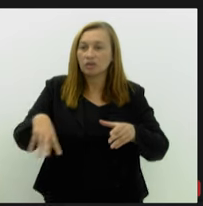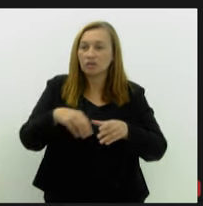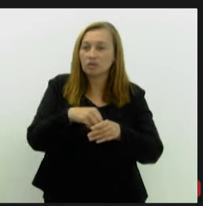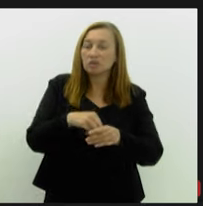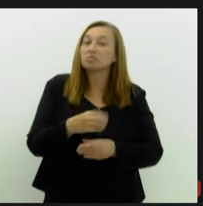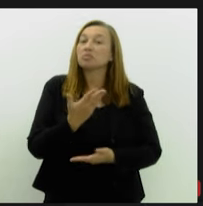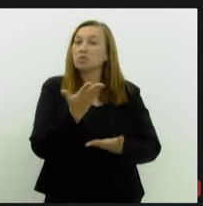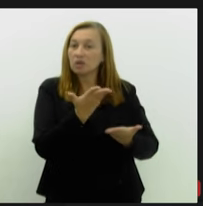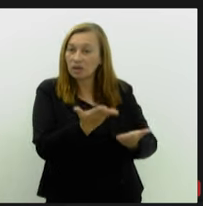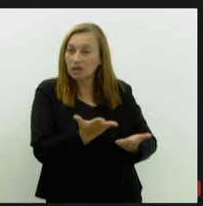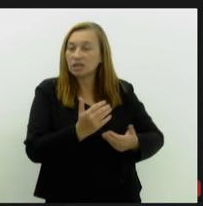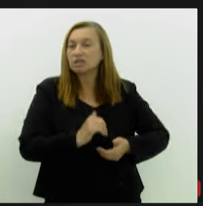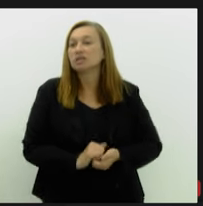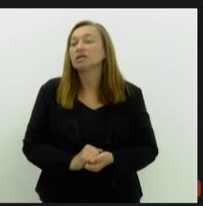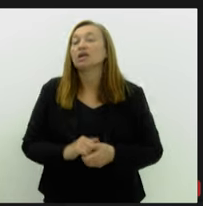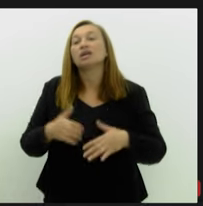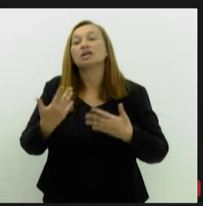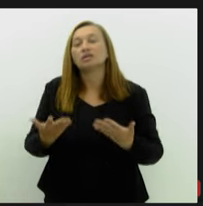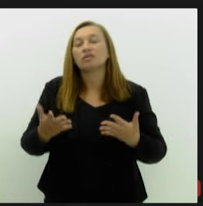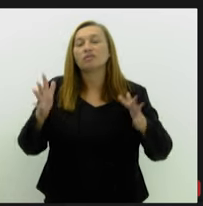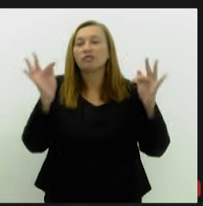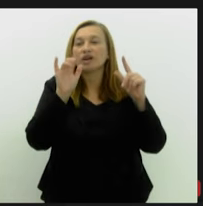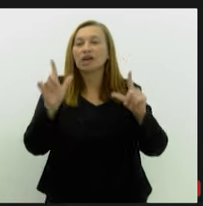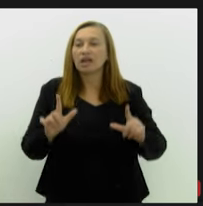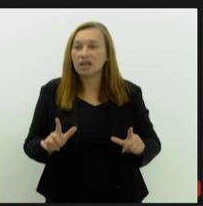por eles. Então, eles